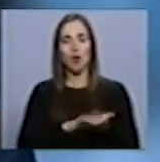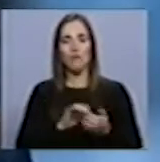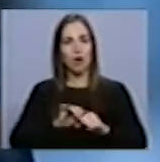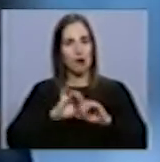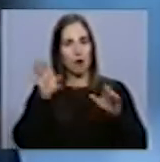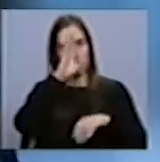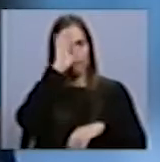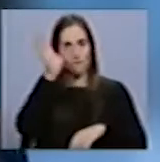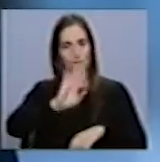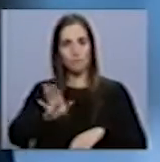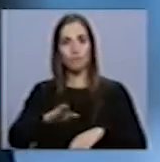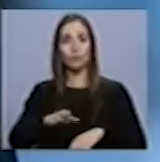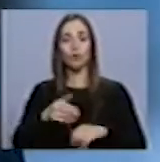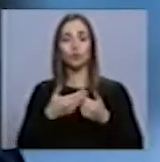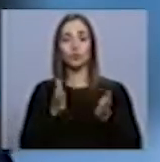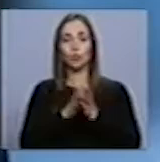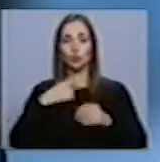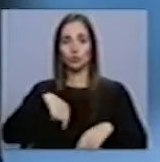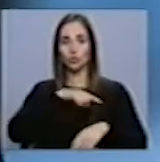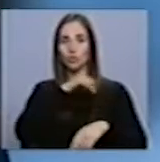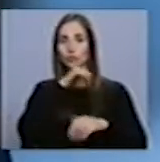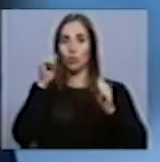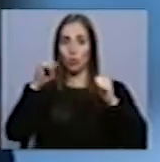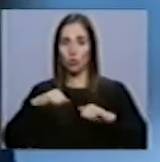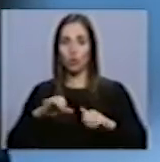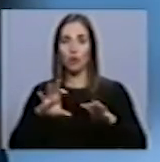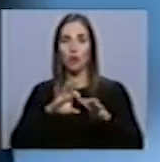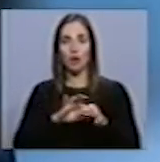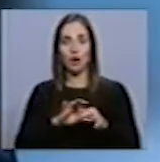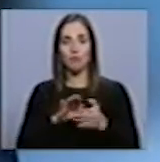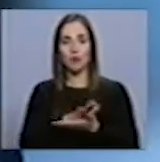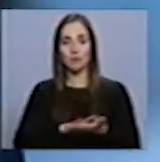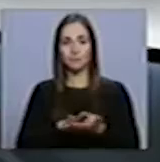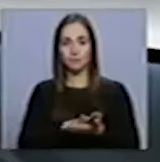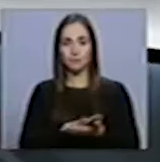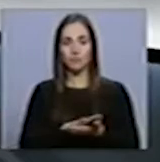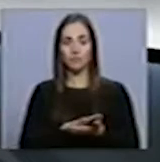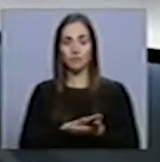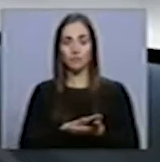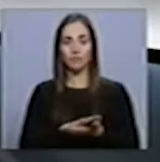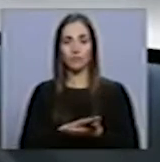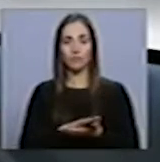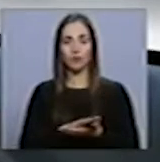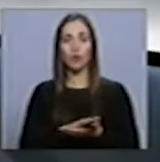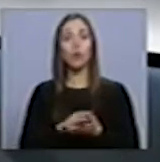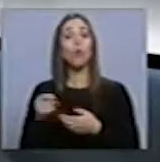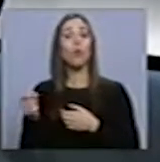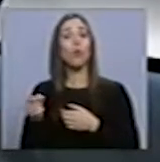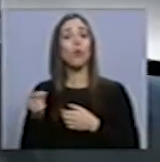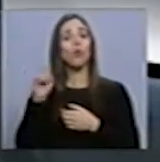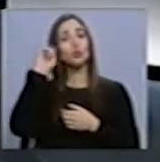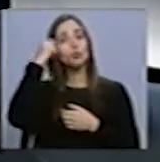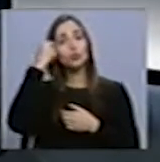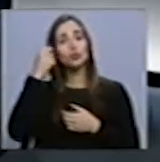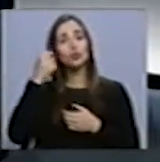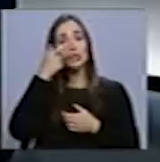de que todos estamos de acordo em relação aos princípios ligamos reduzir aquilo que são minimizar os prejuízos dos produtores